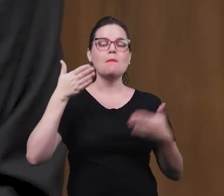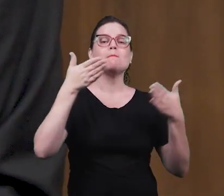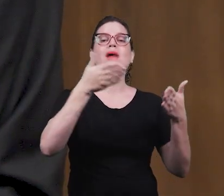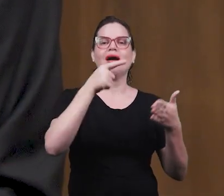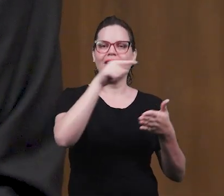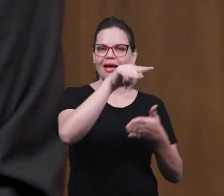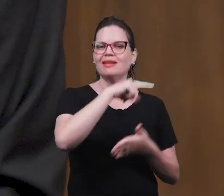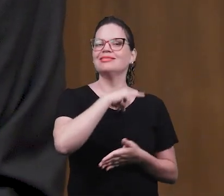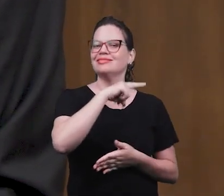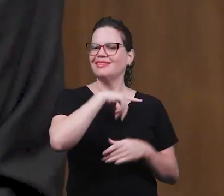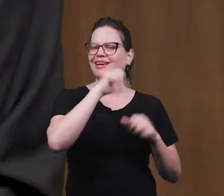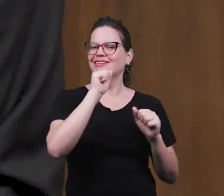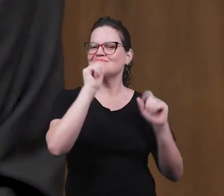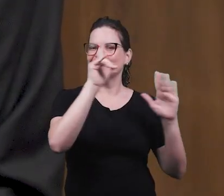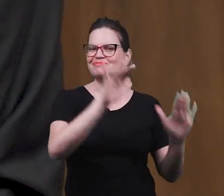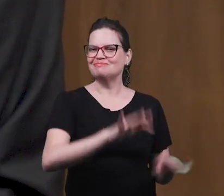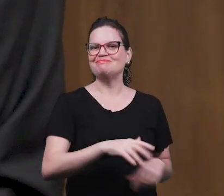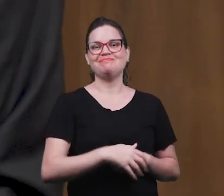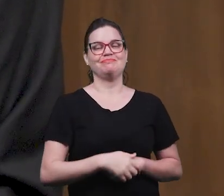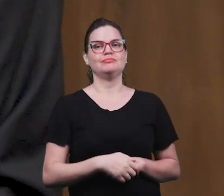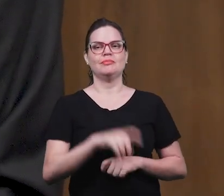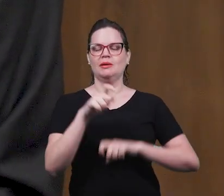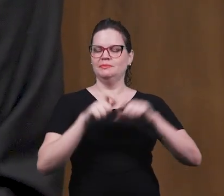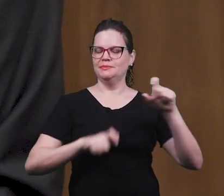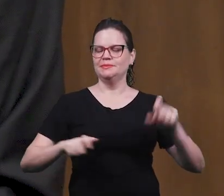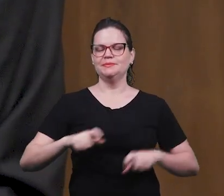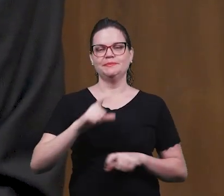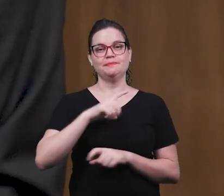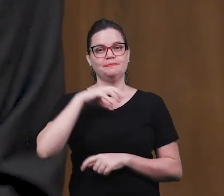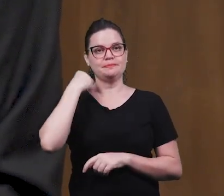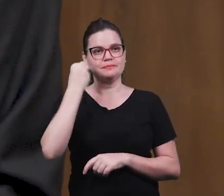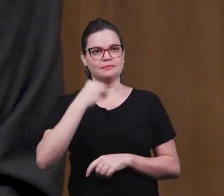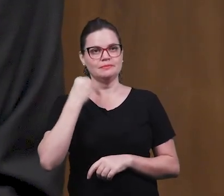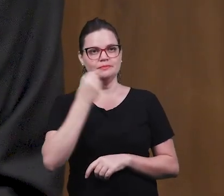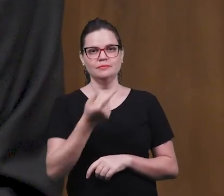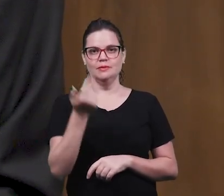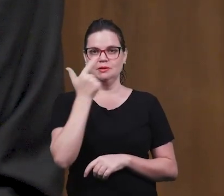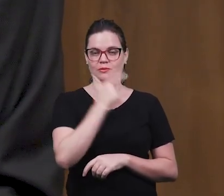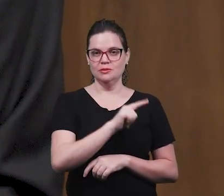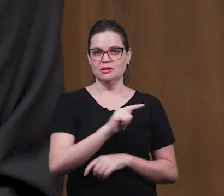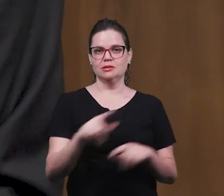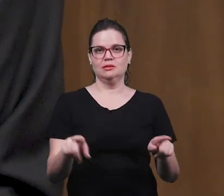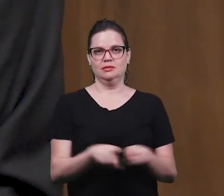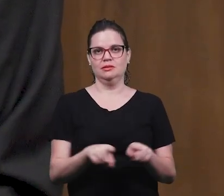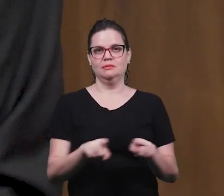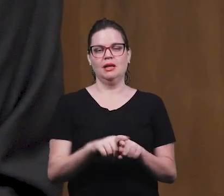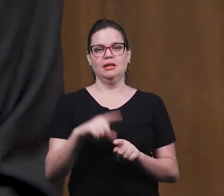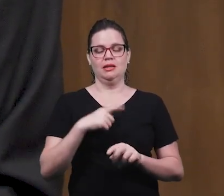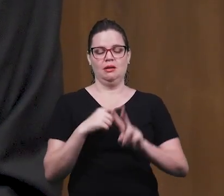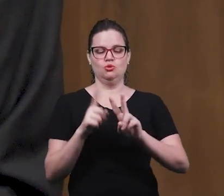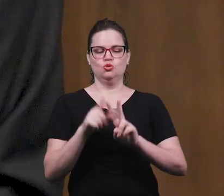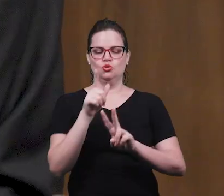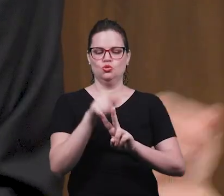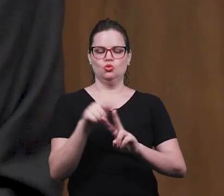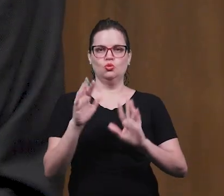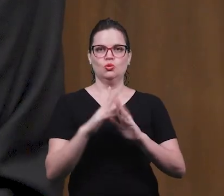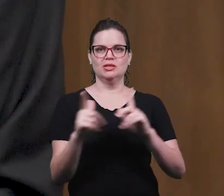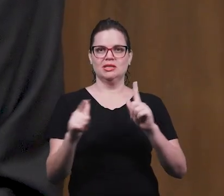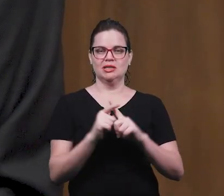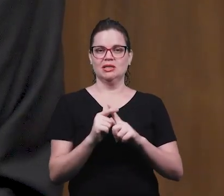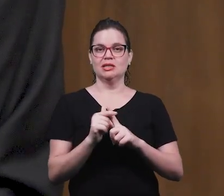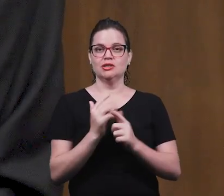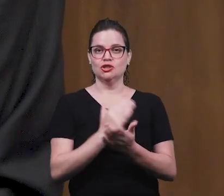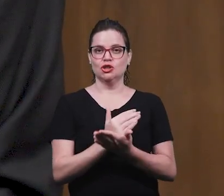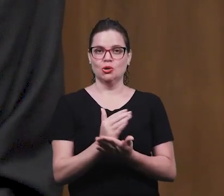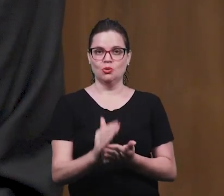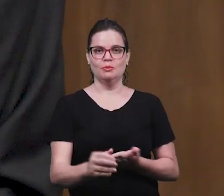o Senhor tem dado muitas experiências, vidas têm sido alcançadas. Nós temos experiência de 2 igrejas que nós